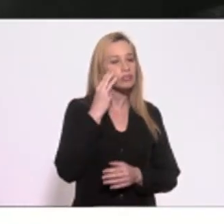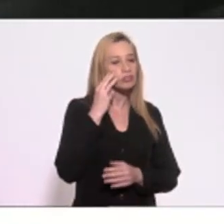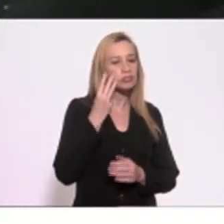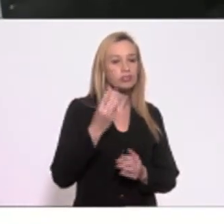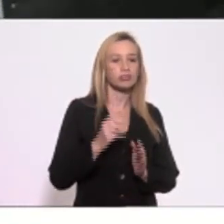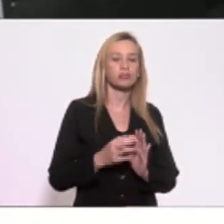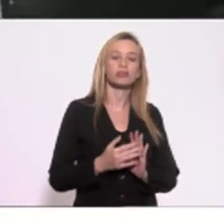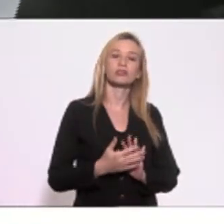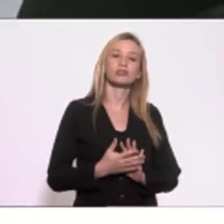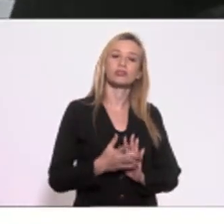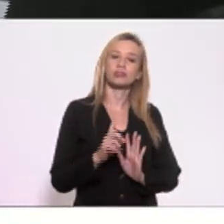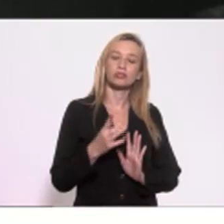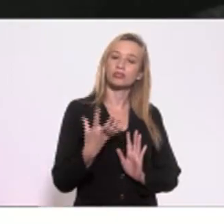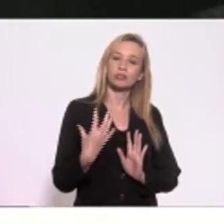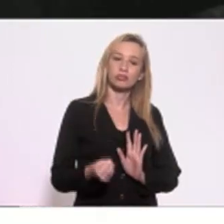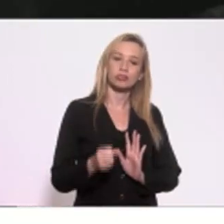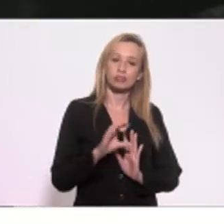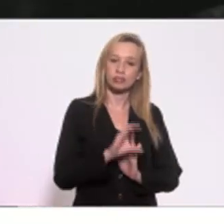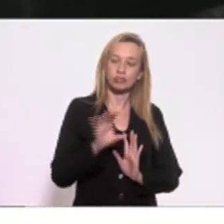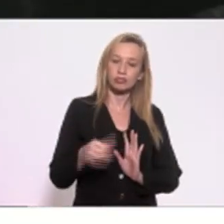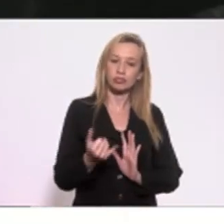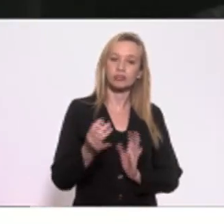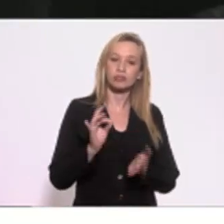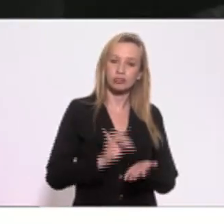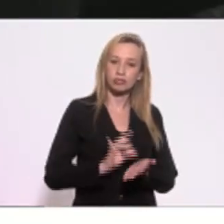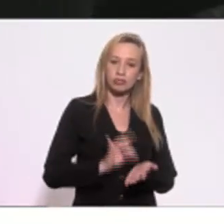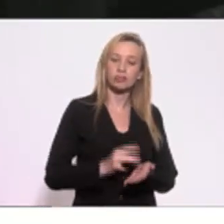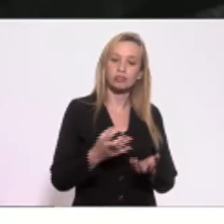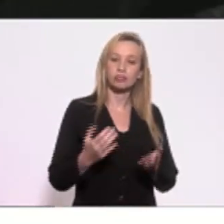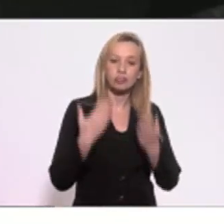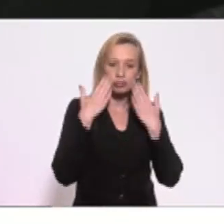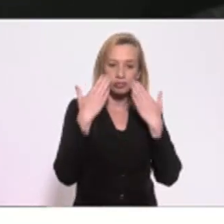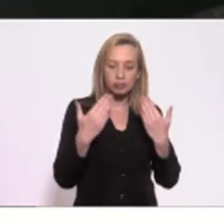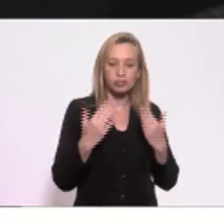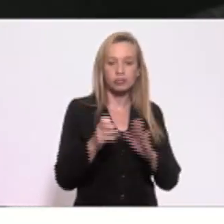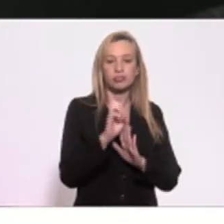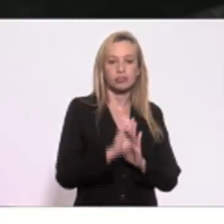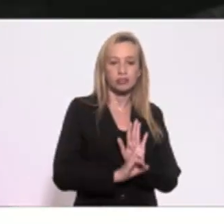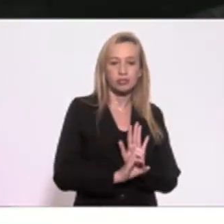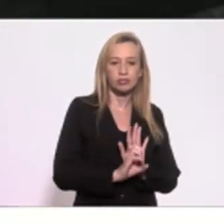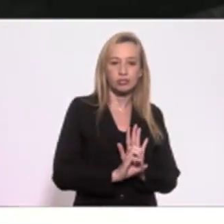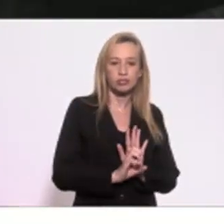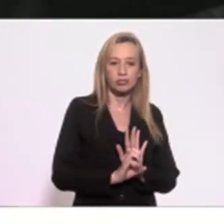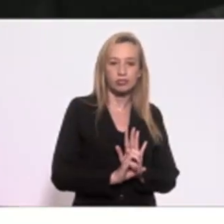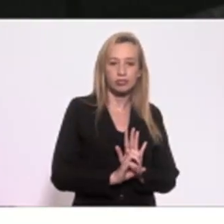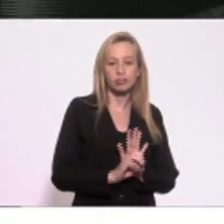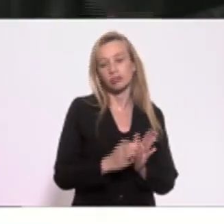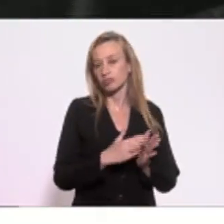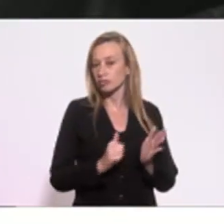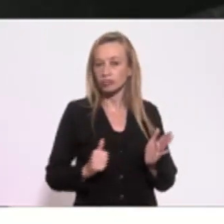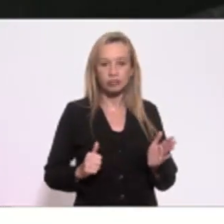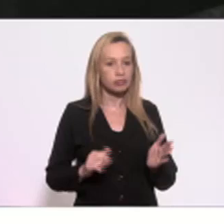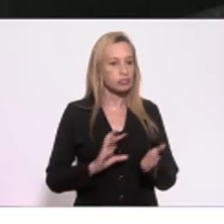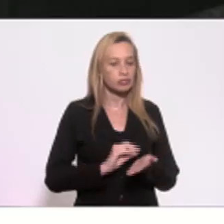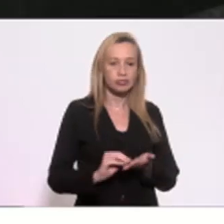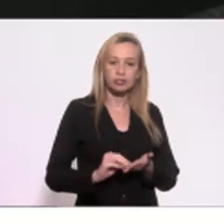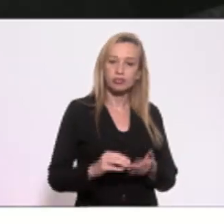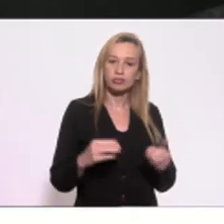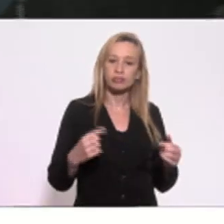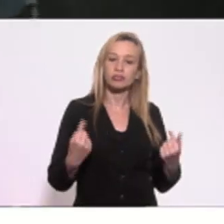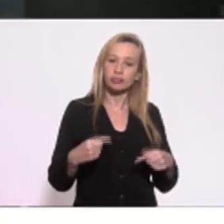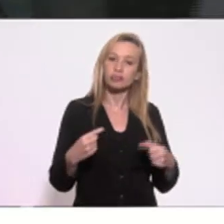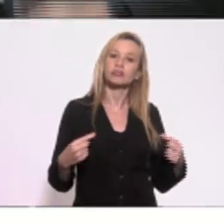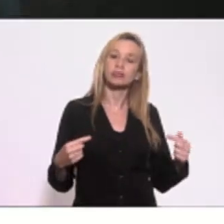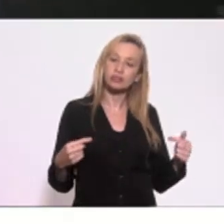acolhidas pela CCJ. Então, na verdade, eu quero apresentar as emendas que estão... Então vai sair de pauta. Se não tiver acordo...